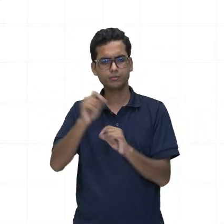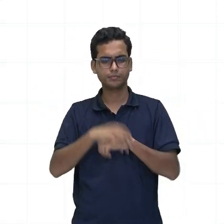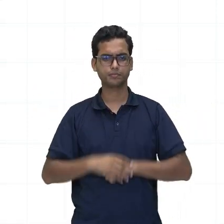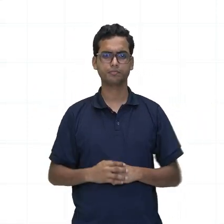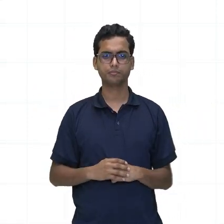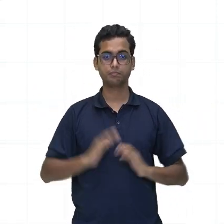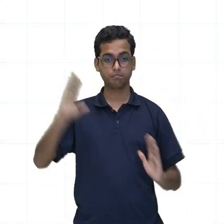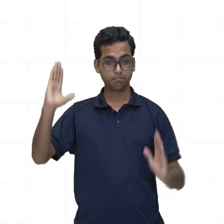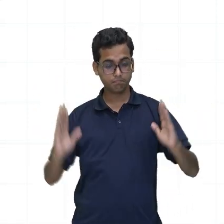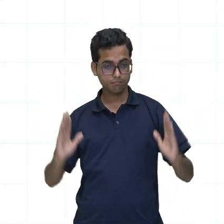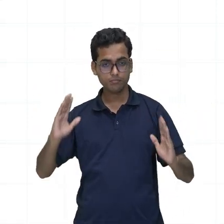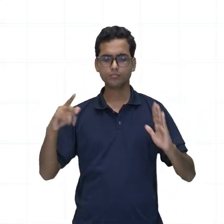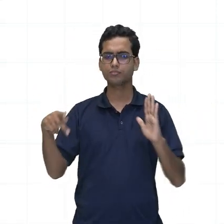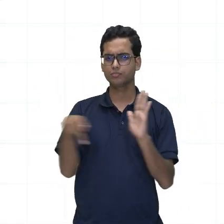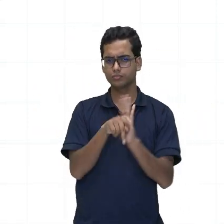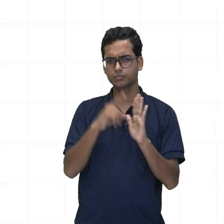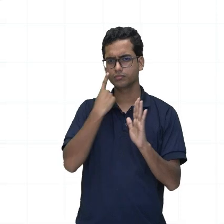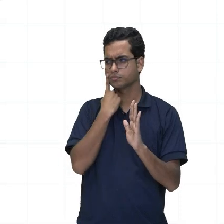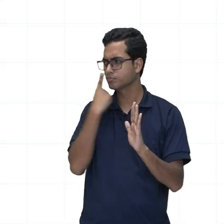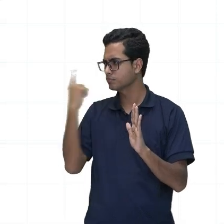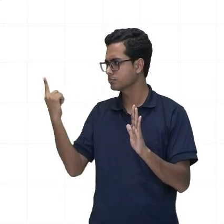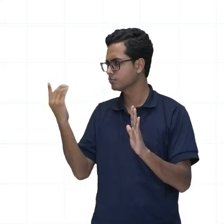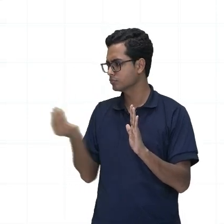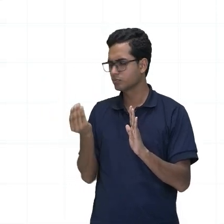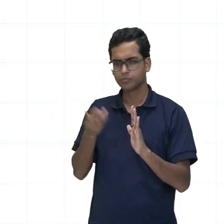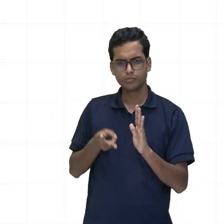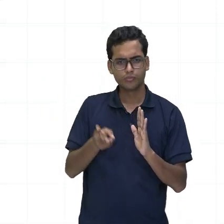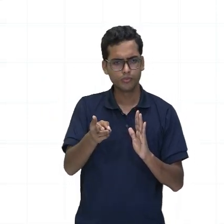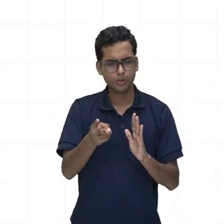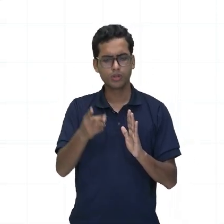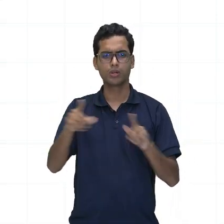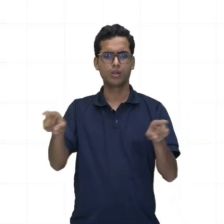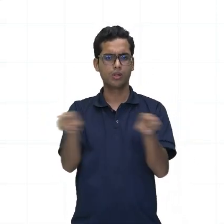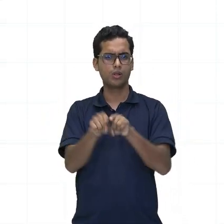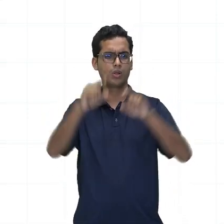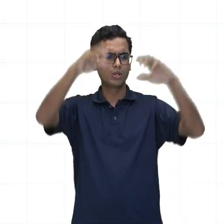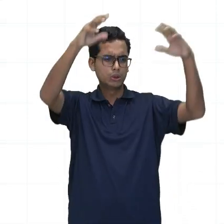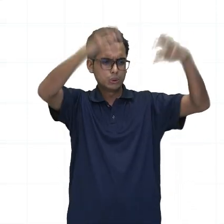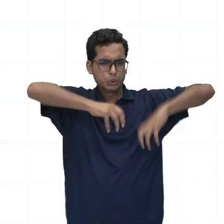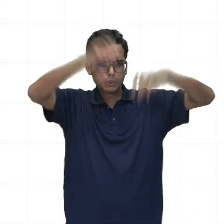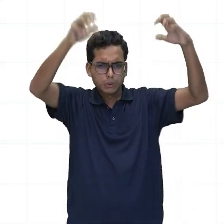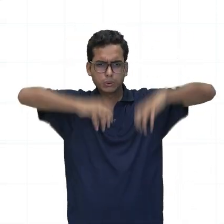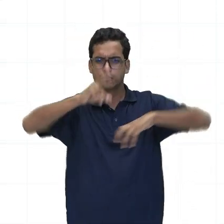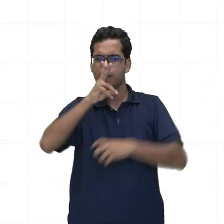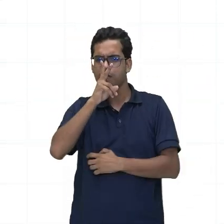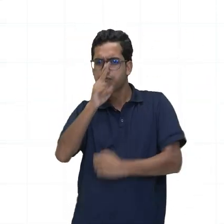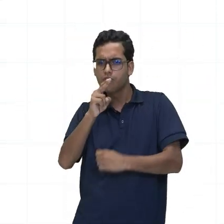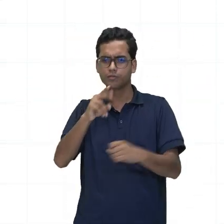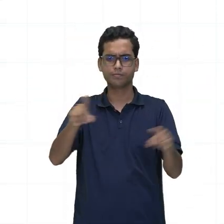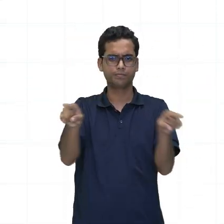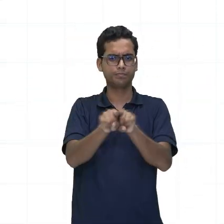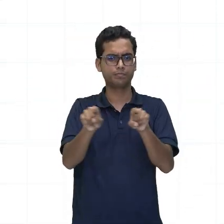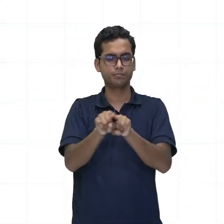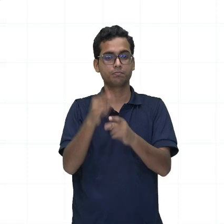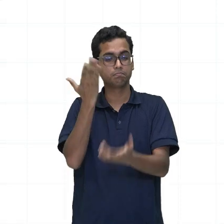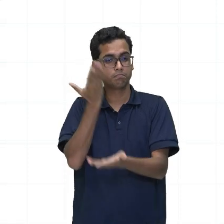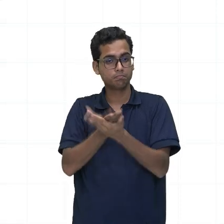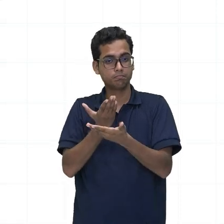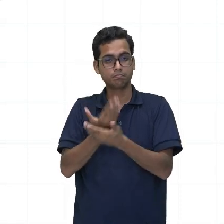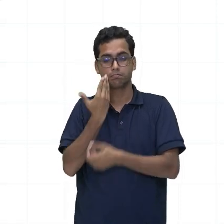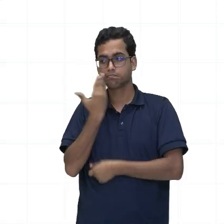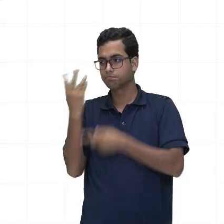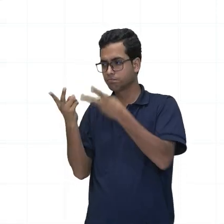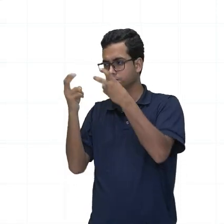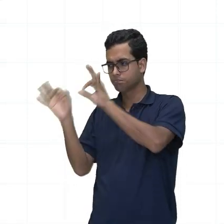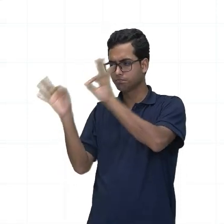e ele passa a ficar cada vez mais frequente e mais intenso. A gente observa também o aumento da